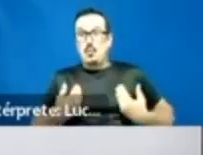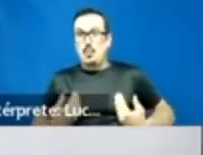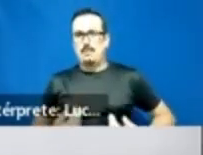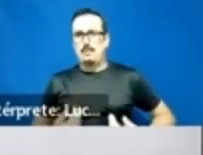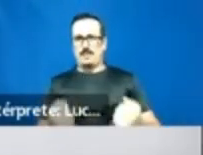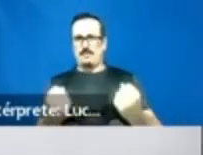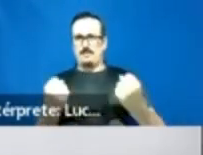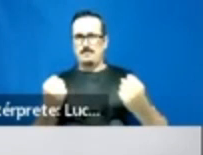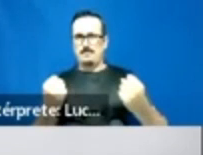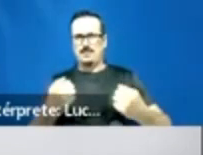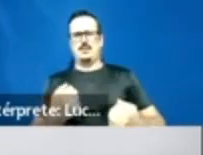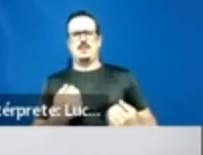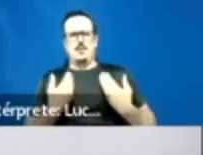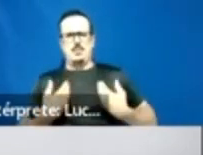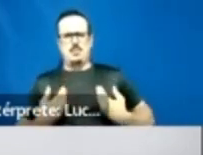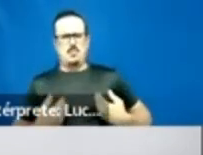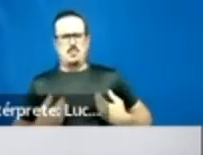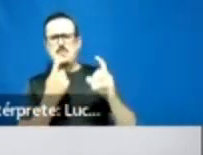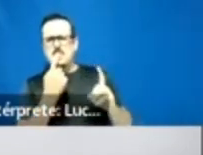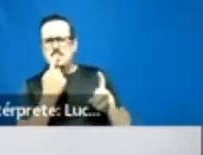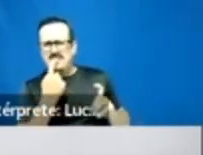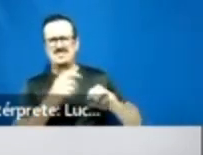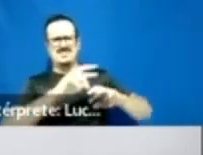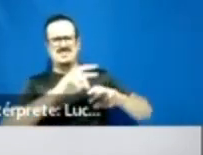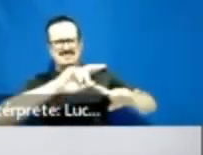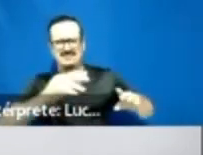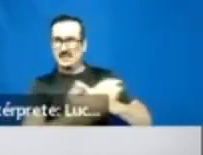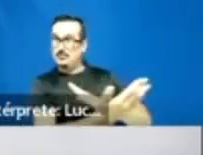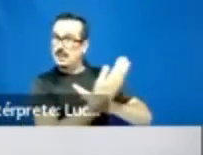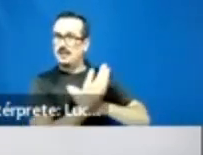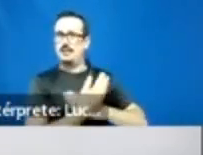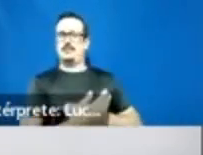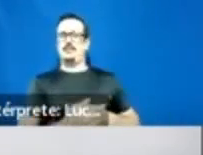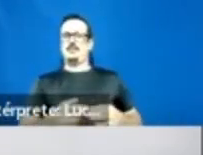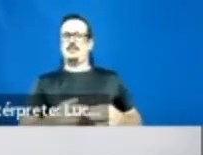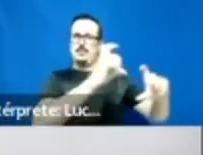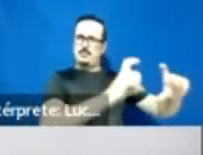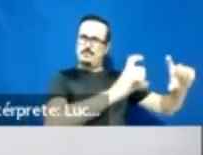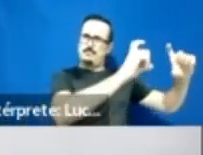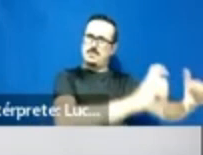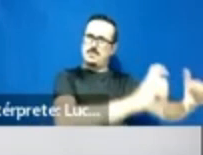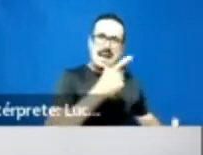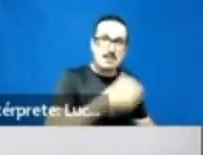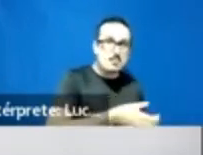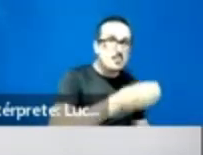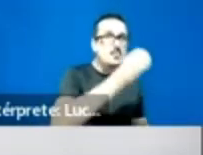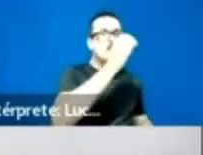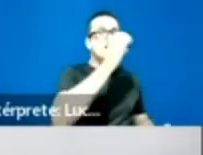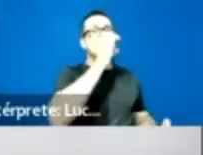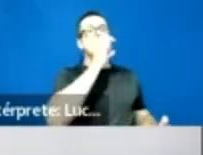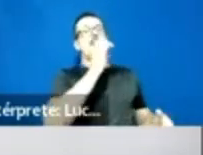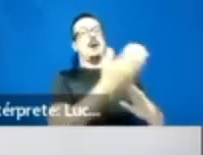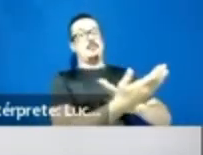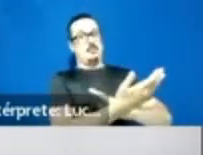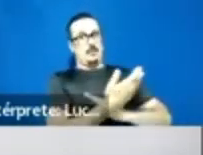da densidade mineral óssea. Isso aqui foi apontado no estudo. Isso aqui implica em prevenir a osteoporose, por